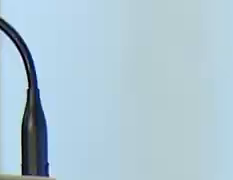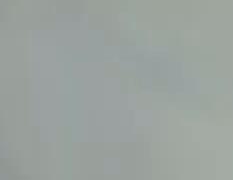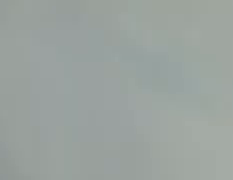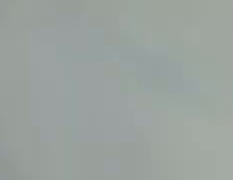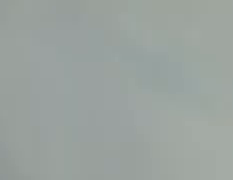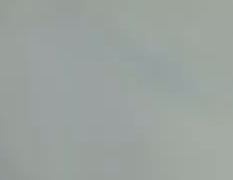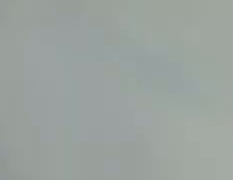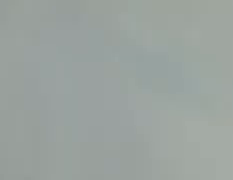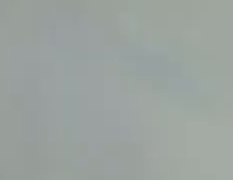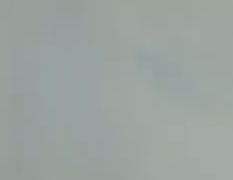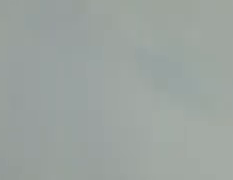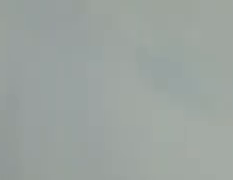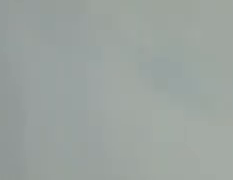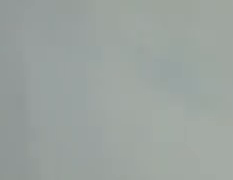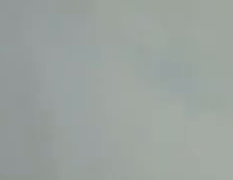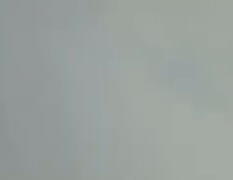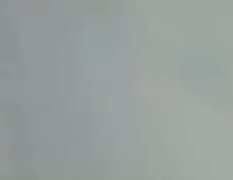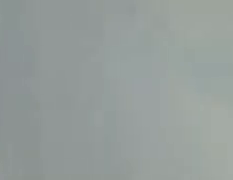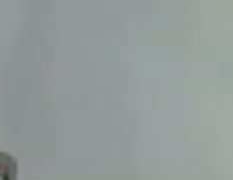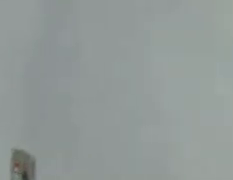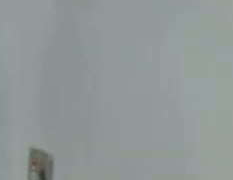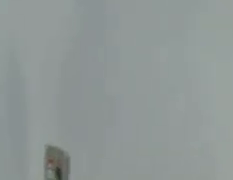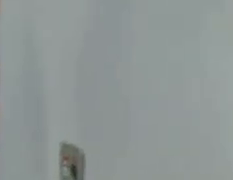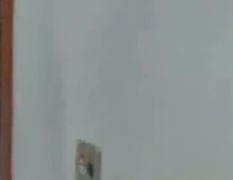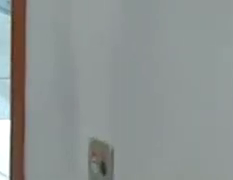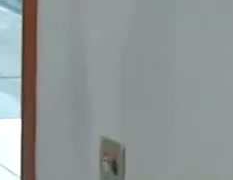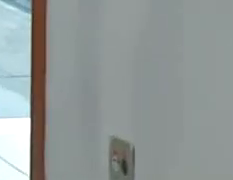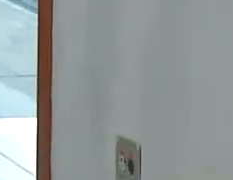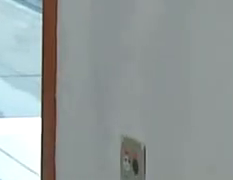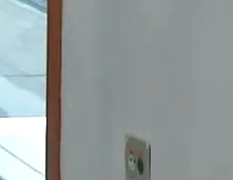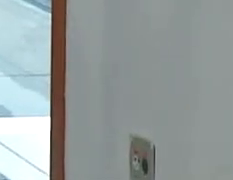Instituto Sorocabano de Participação Social.